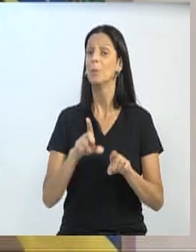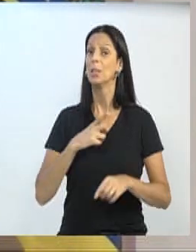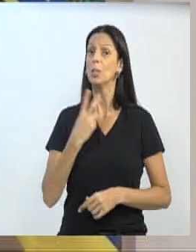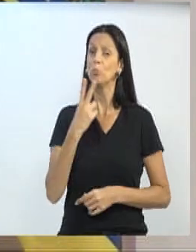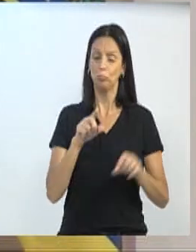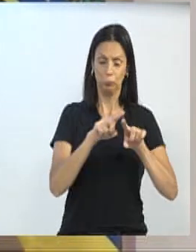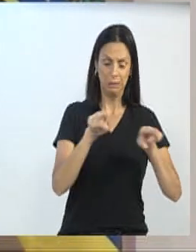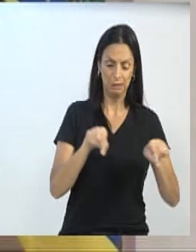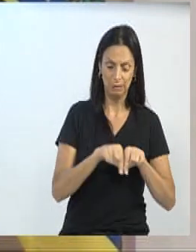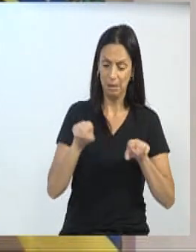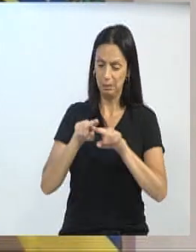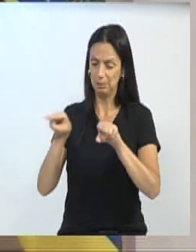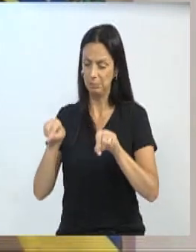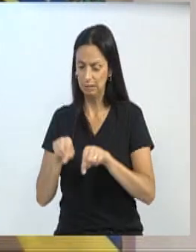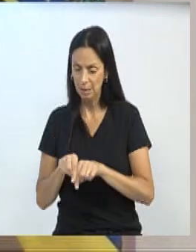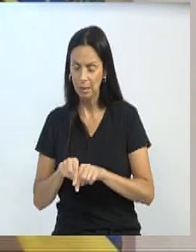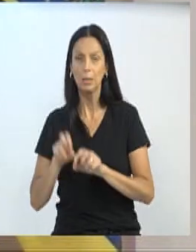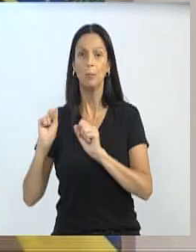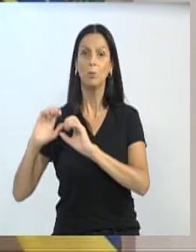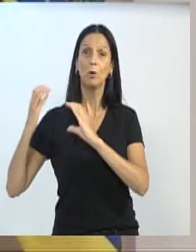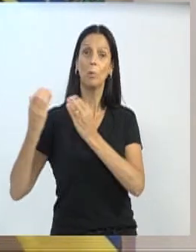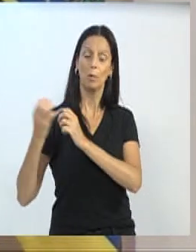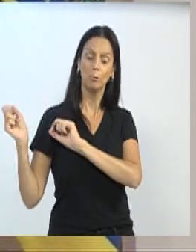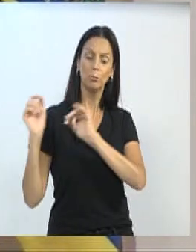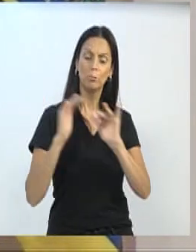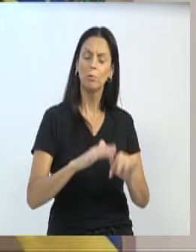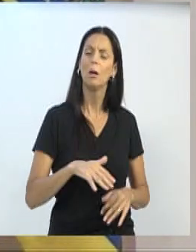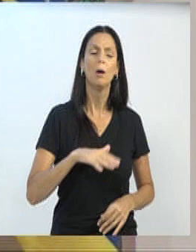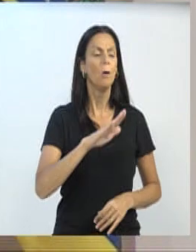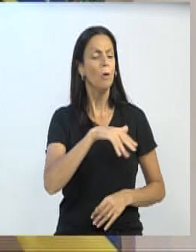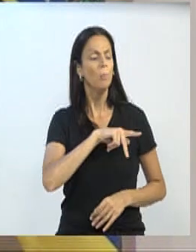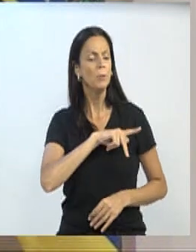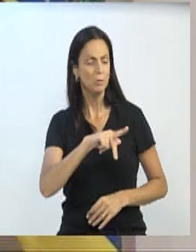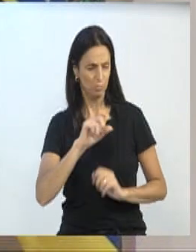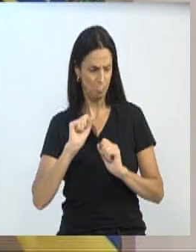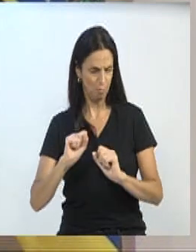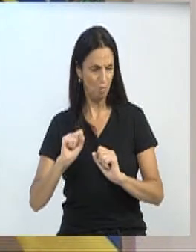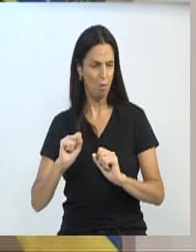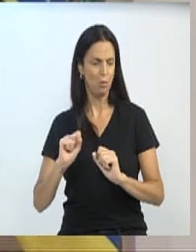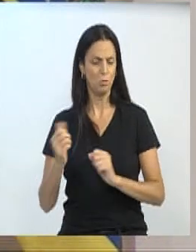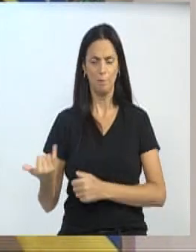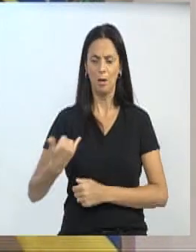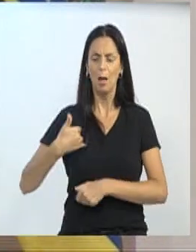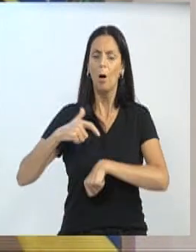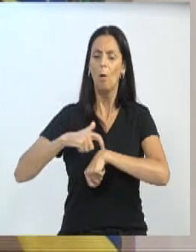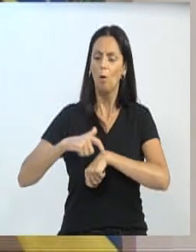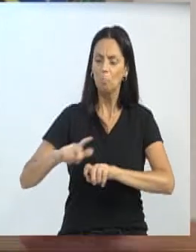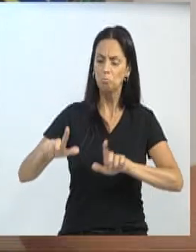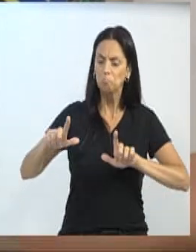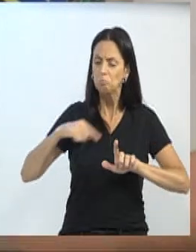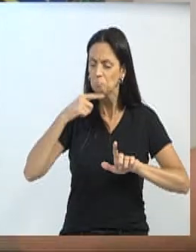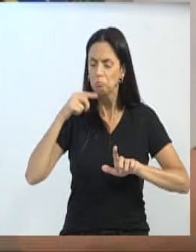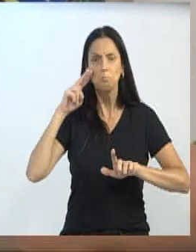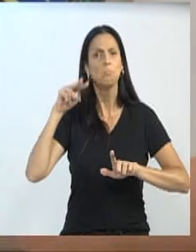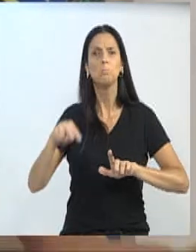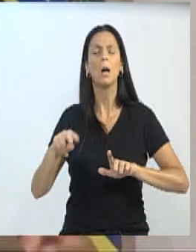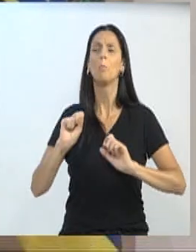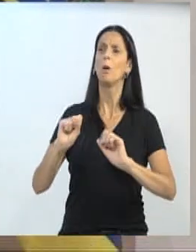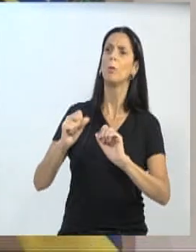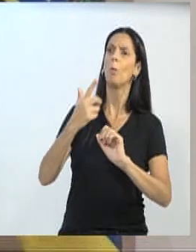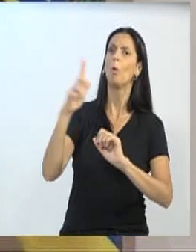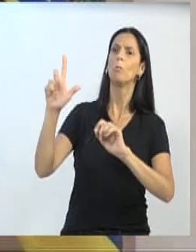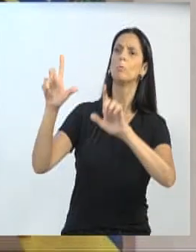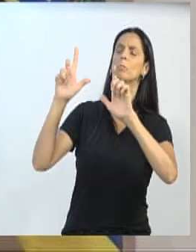vice-presidente não tem aqui na tela o visor se pudesse virar para eu acompanhar ali infelizmente a gente não está aparecendo aqui então